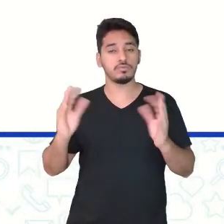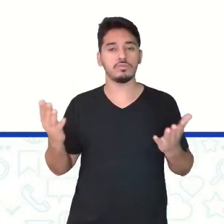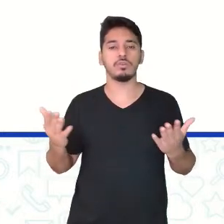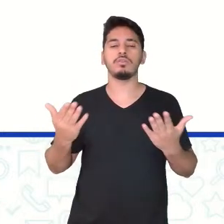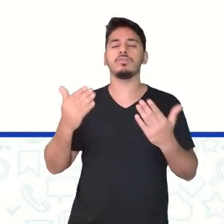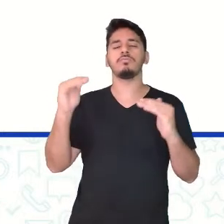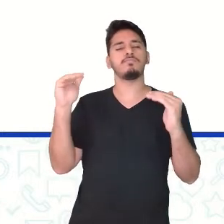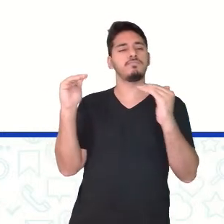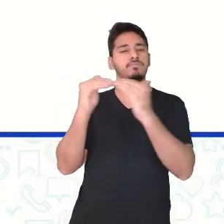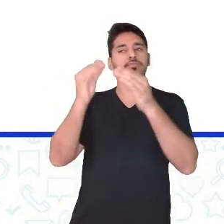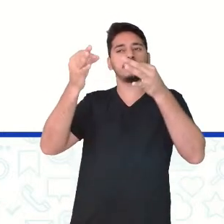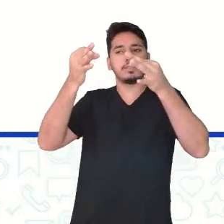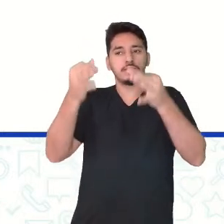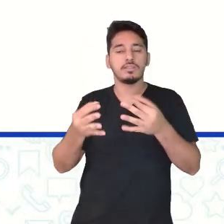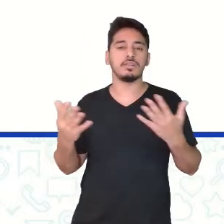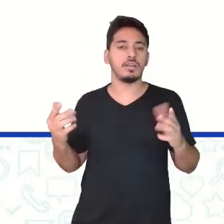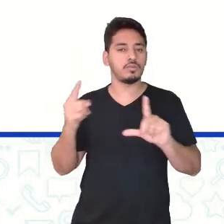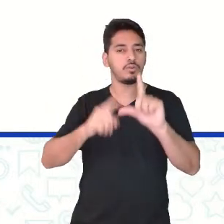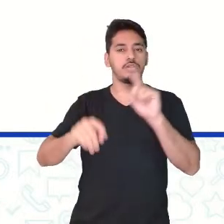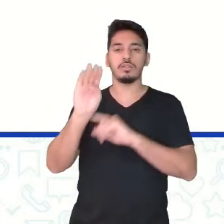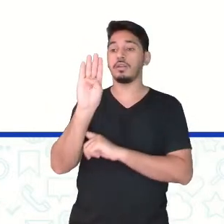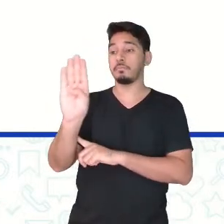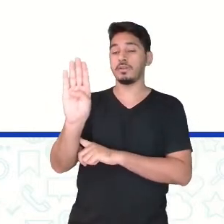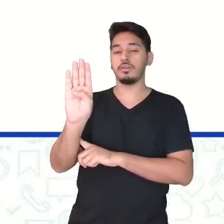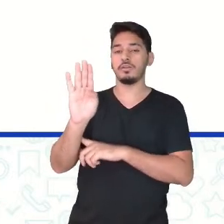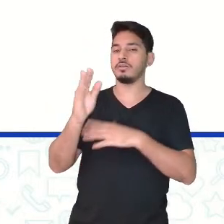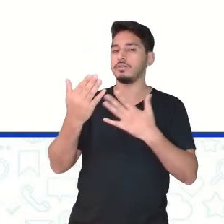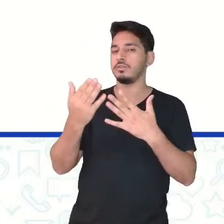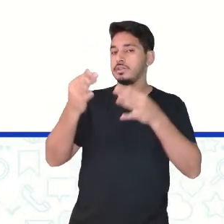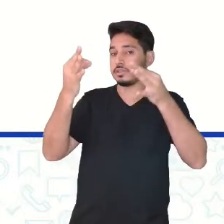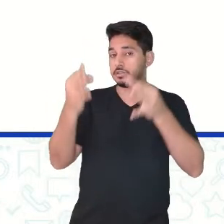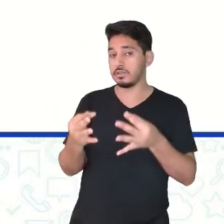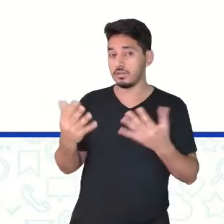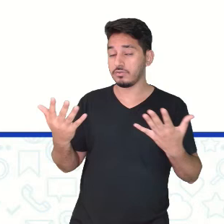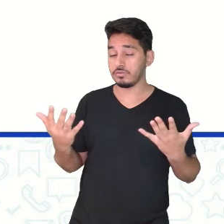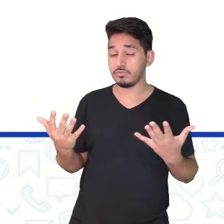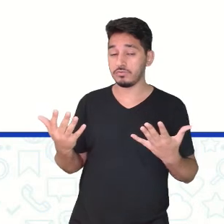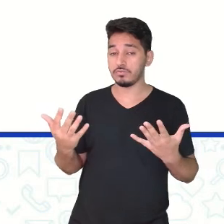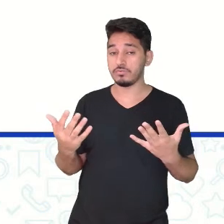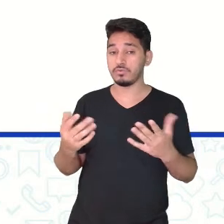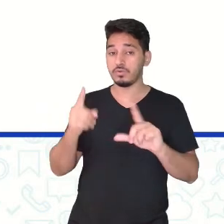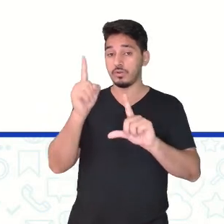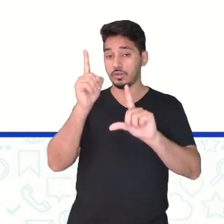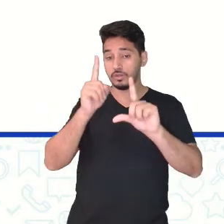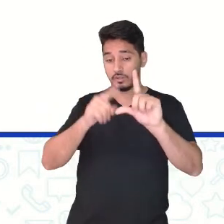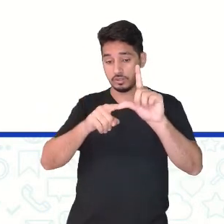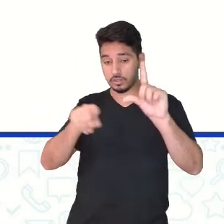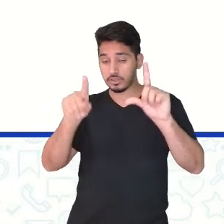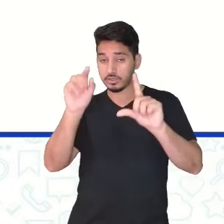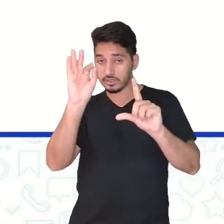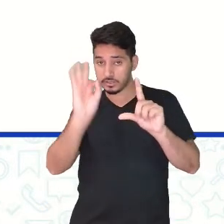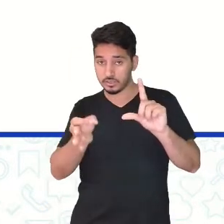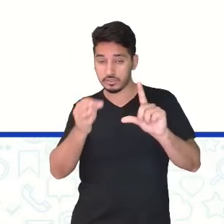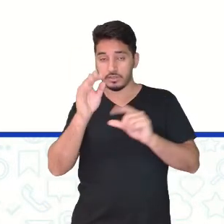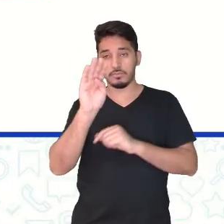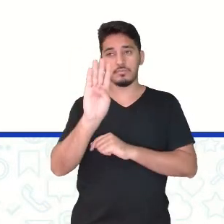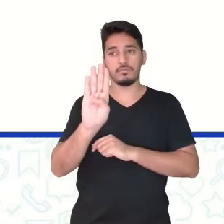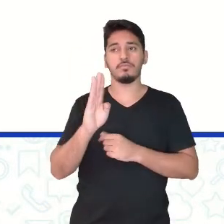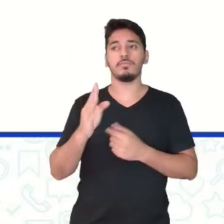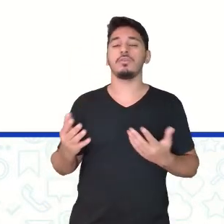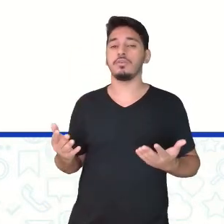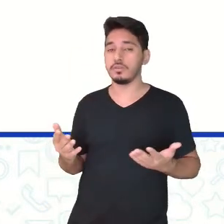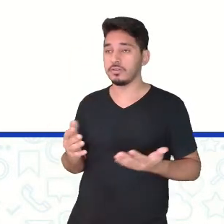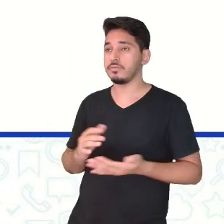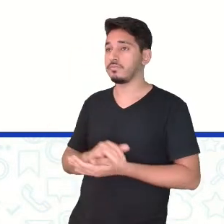Ricardo bateu em todas as situações. Se bateu em todas, isso quer dizer que o gabarito vai ser a letra